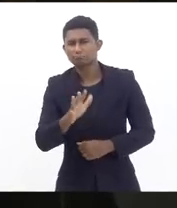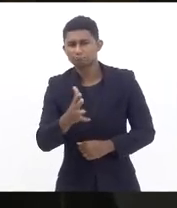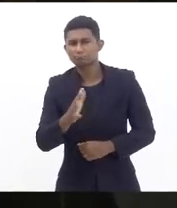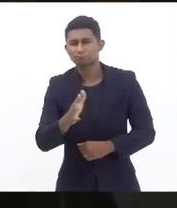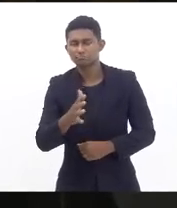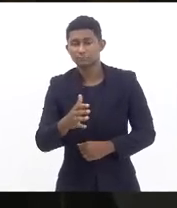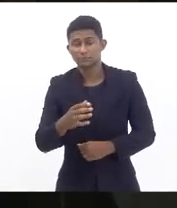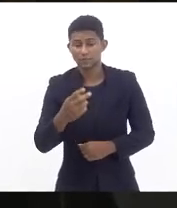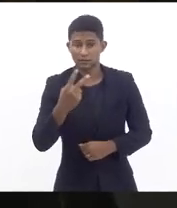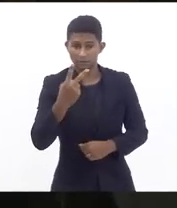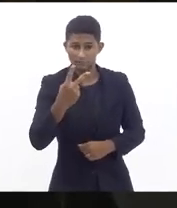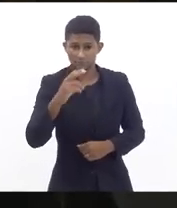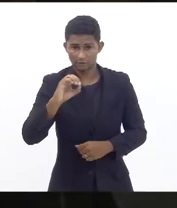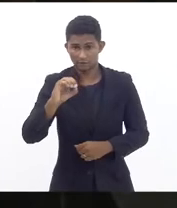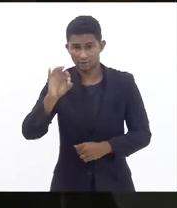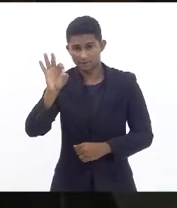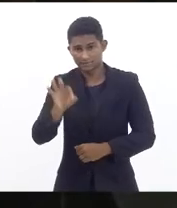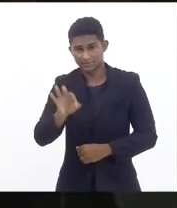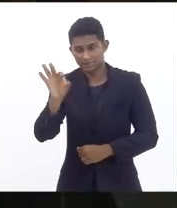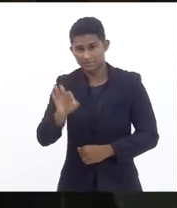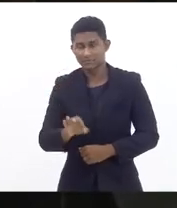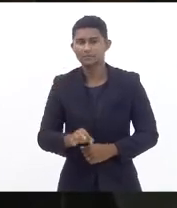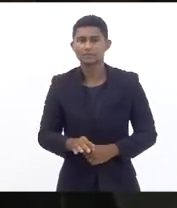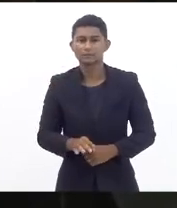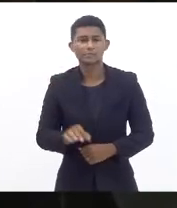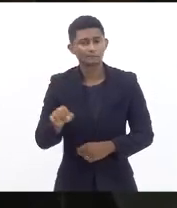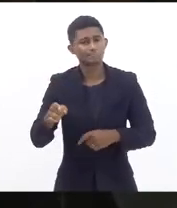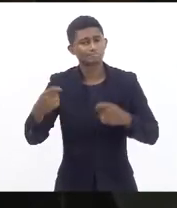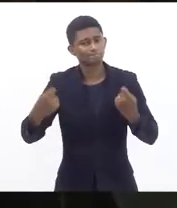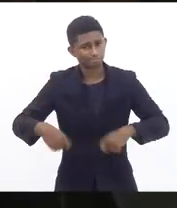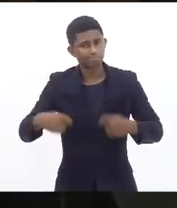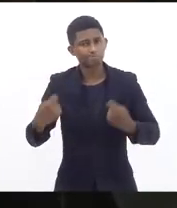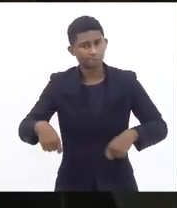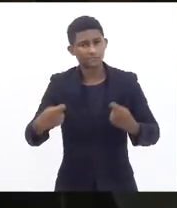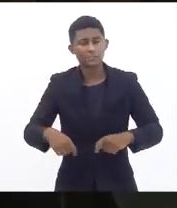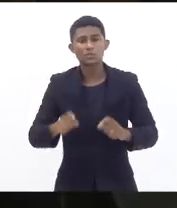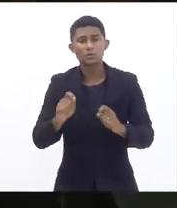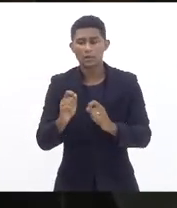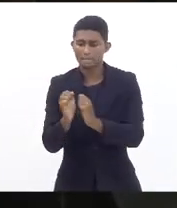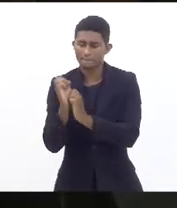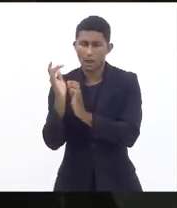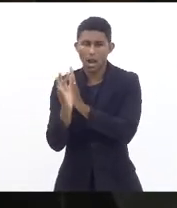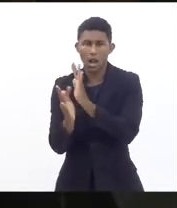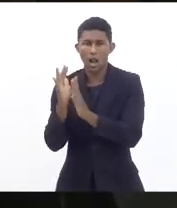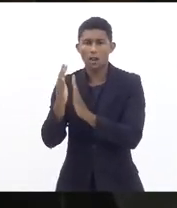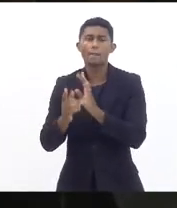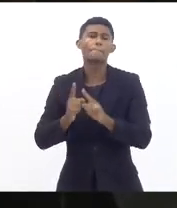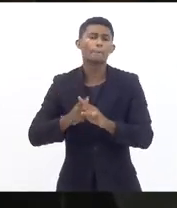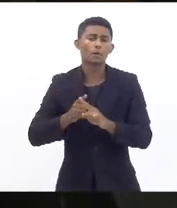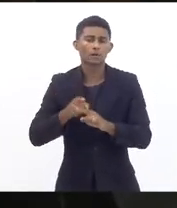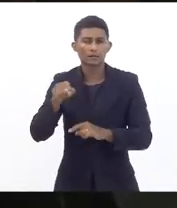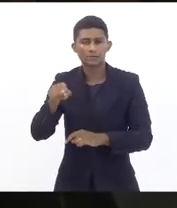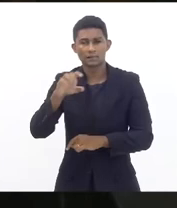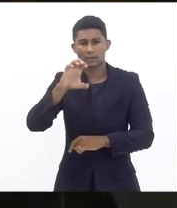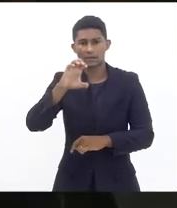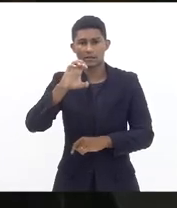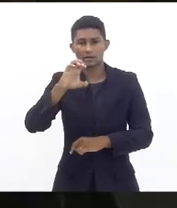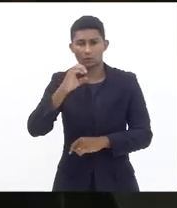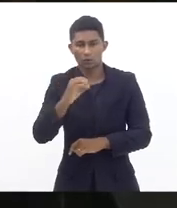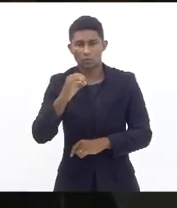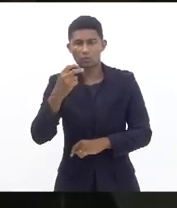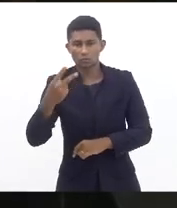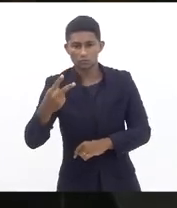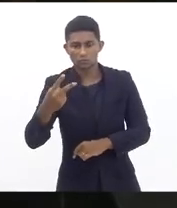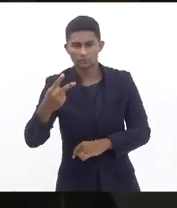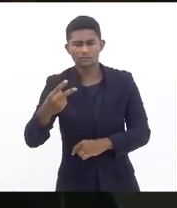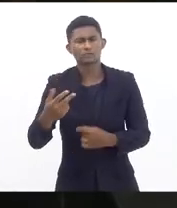aproximadamente 20% tem que ser reinjetado e queimado, porque é CO2. 20% de 60